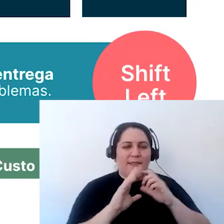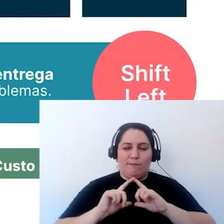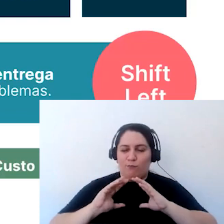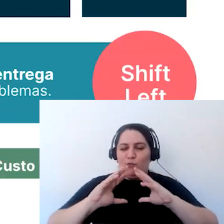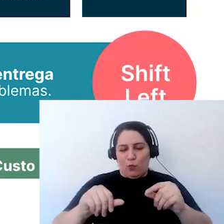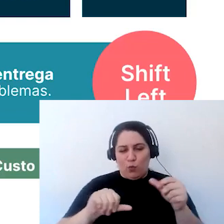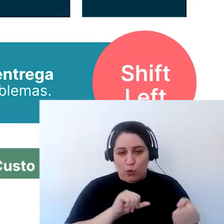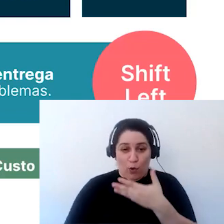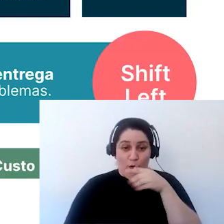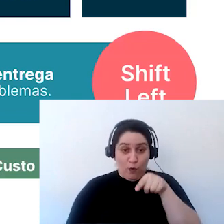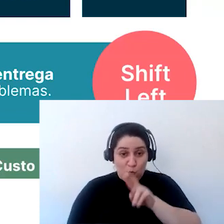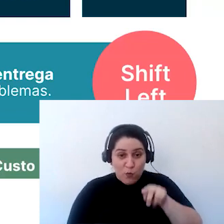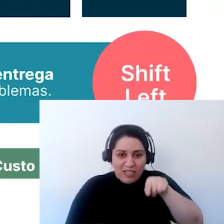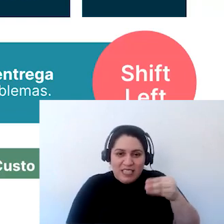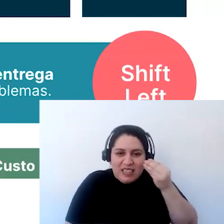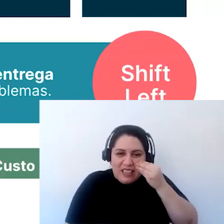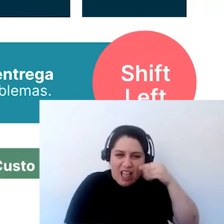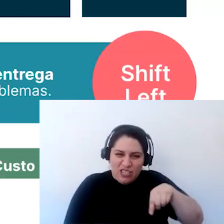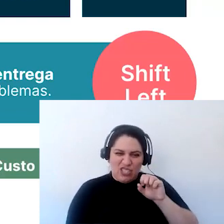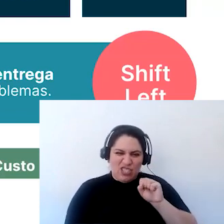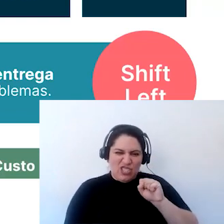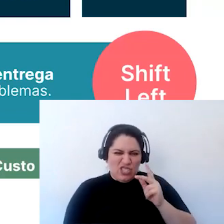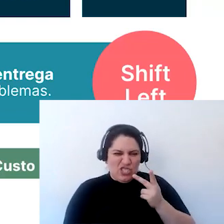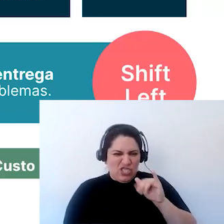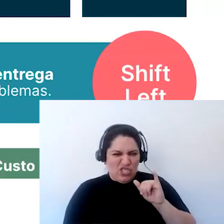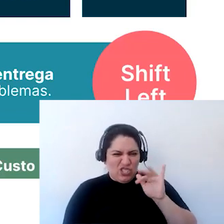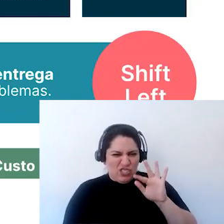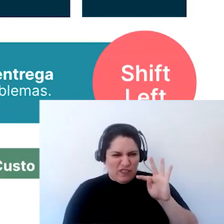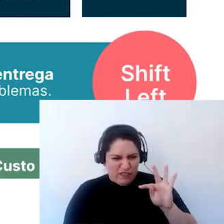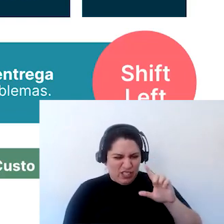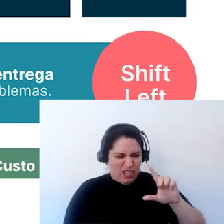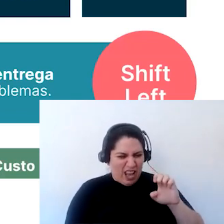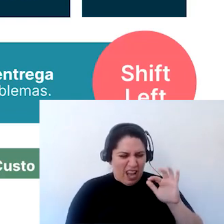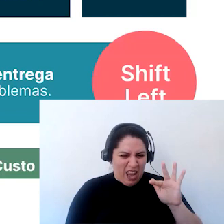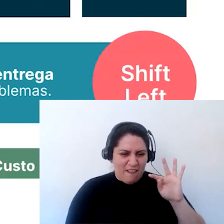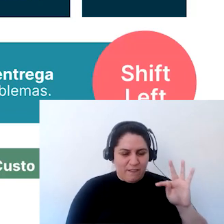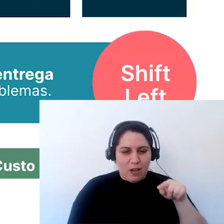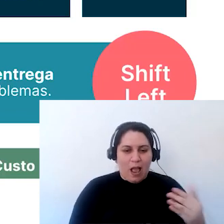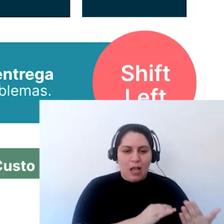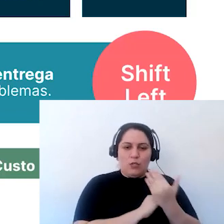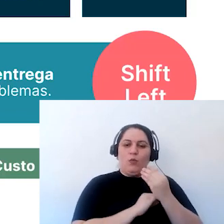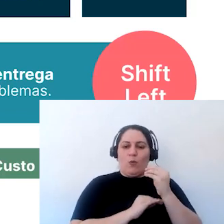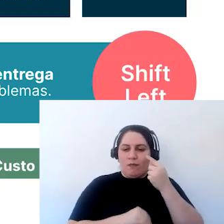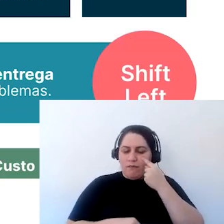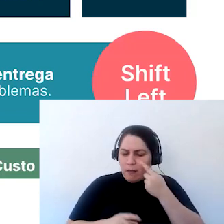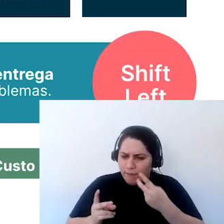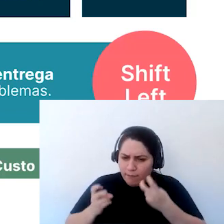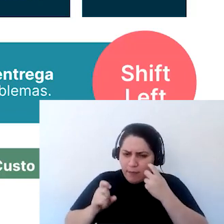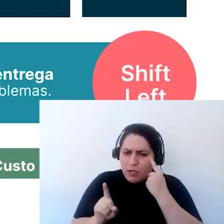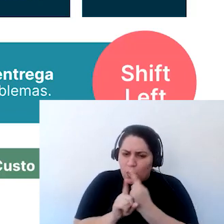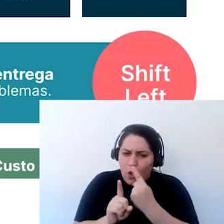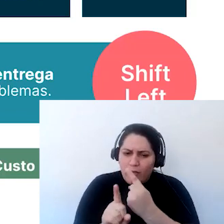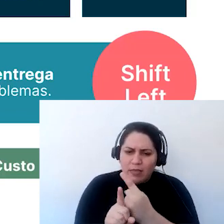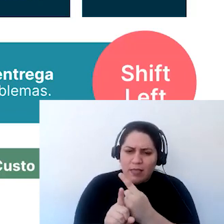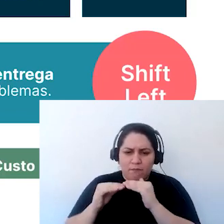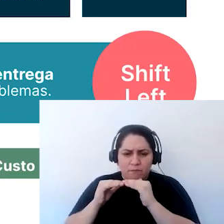A abordagem do Shift Left, ela traz como benefício a promoção da segurança e a conformidade contínuas e consistentes. Isso em